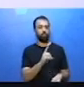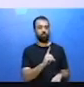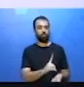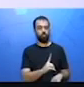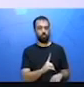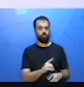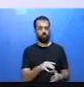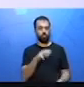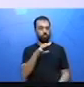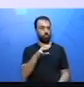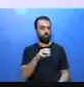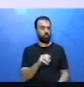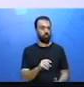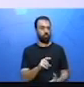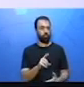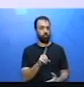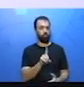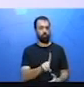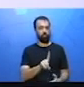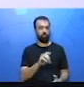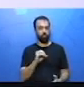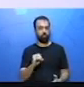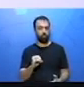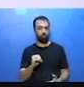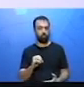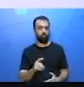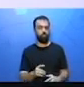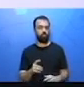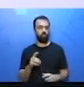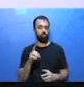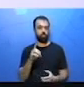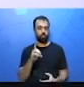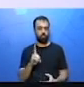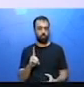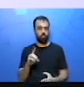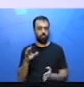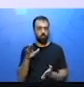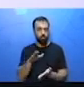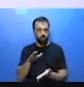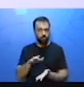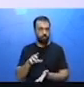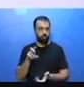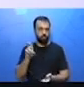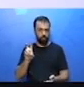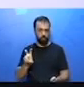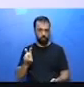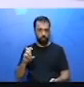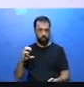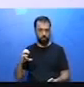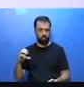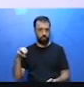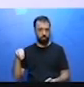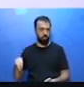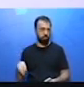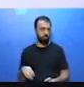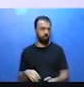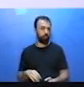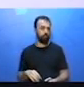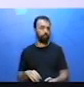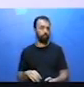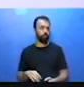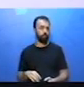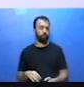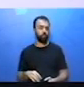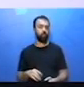respectivamente, 5 centímetros e 10 centímetros. Tá. Quando o exercício